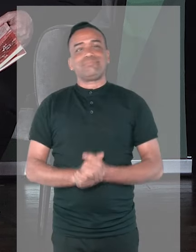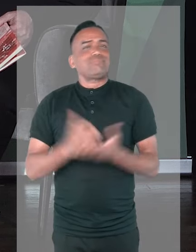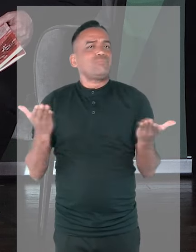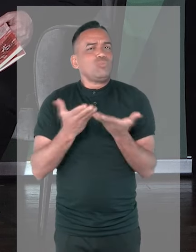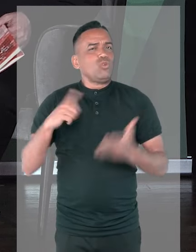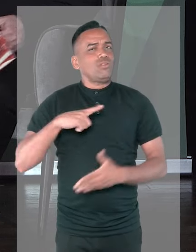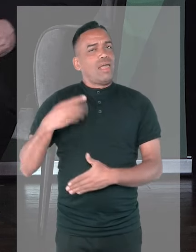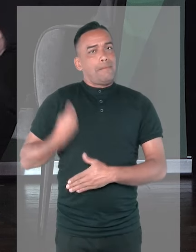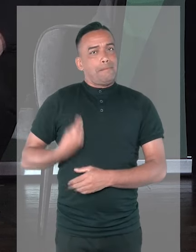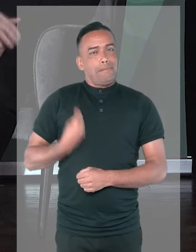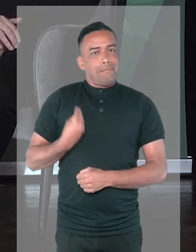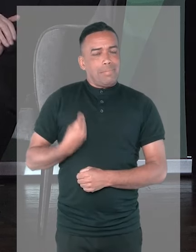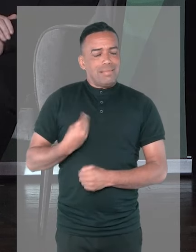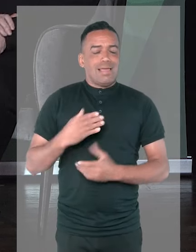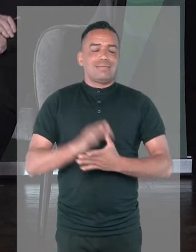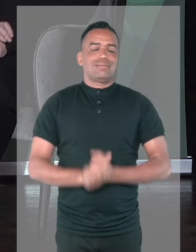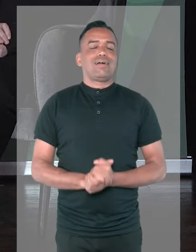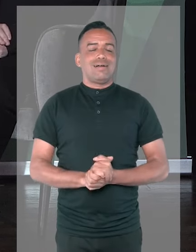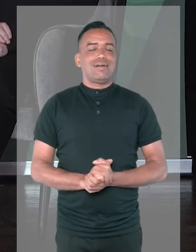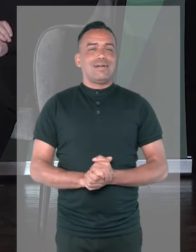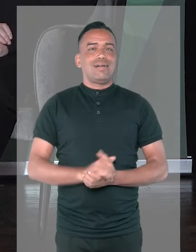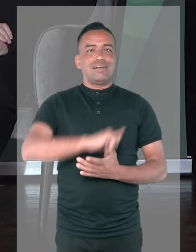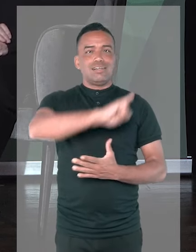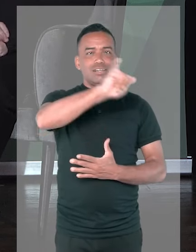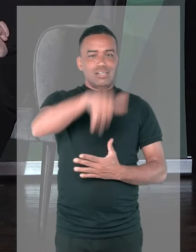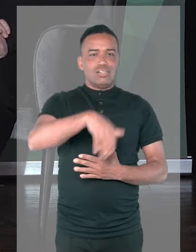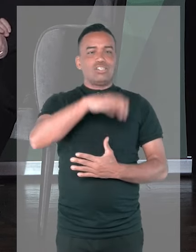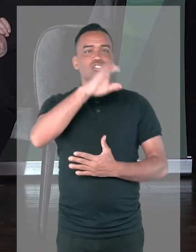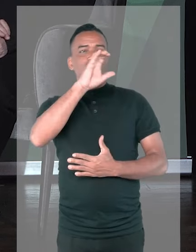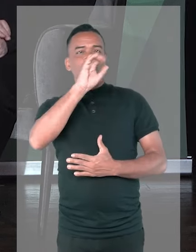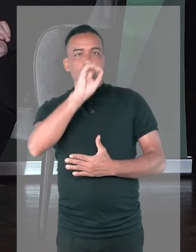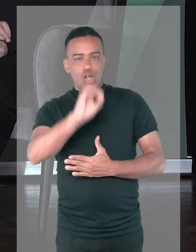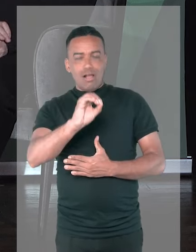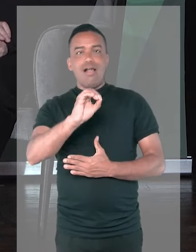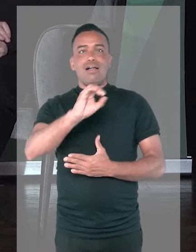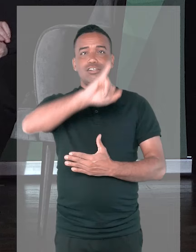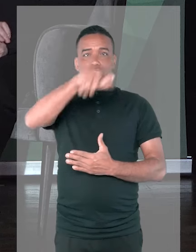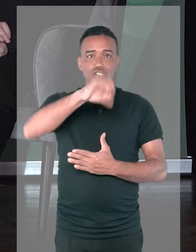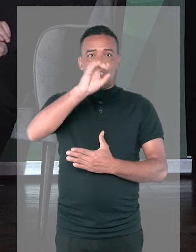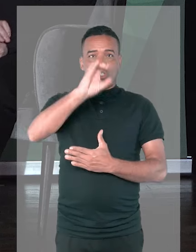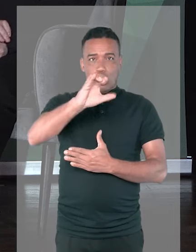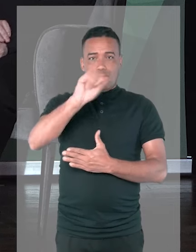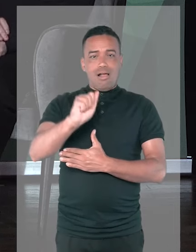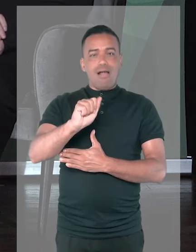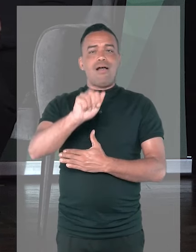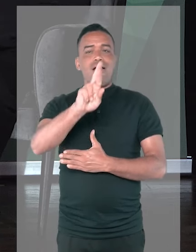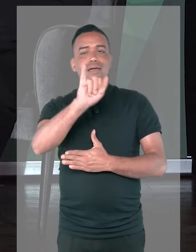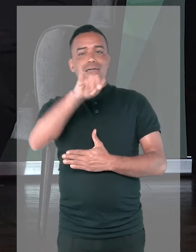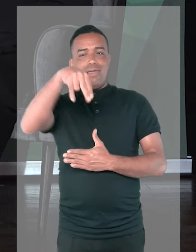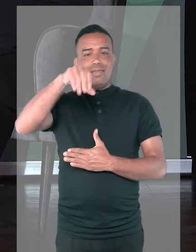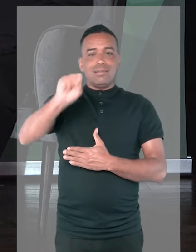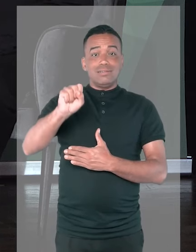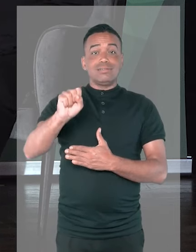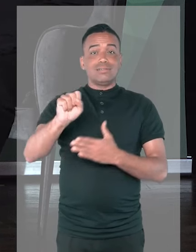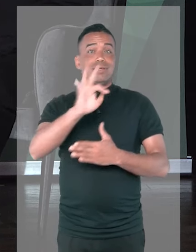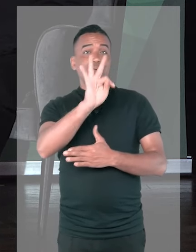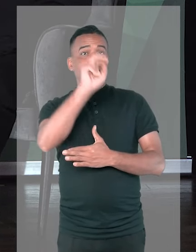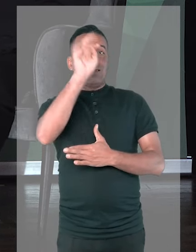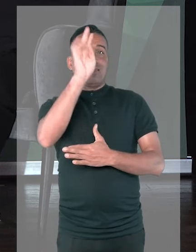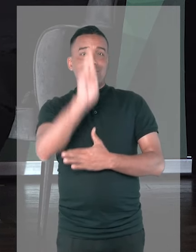tem a presença do Joca Reines Terron, que lança Onde Pastam os Minotauros,